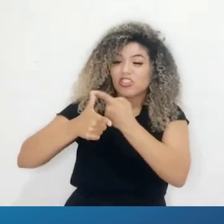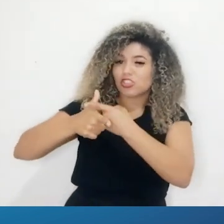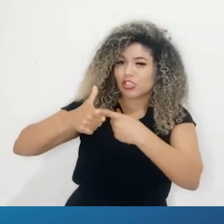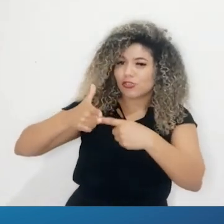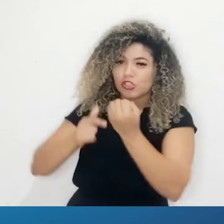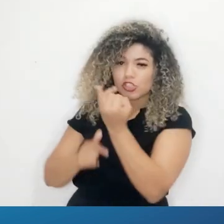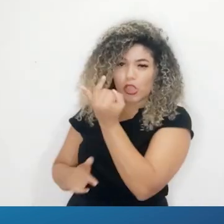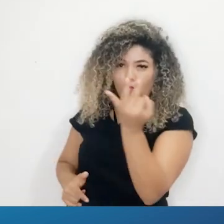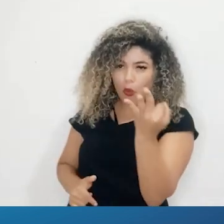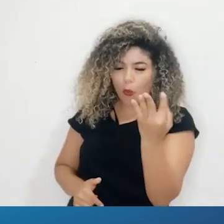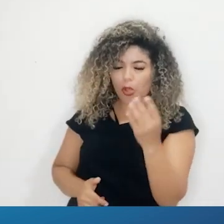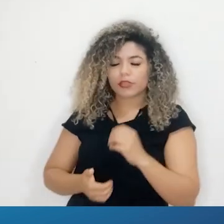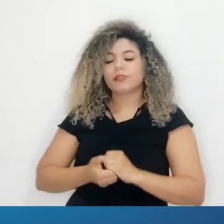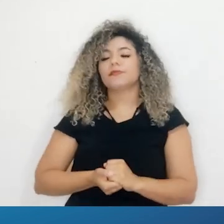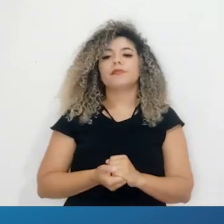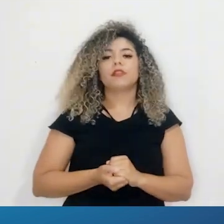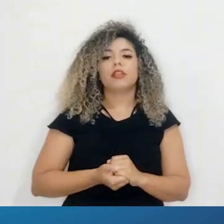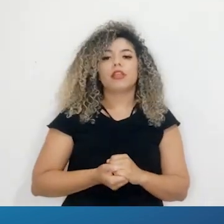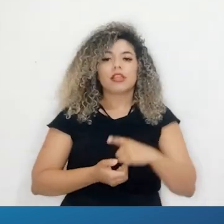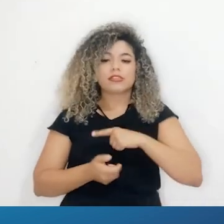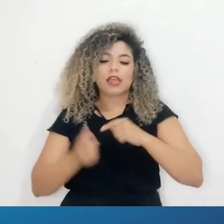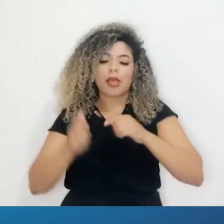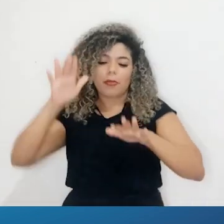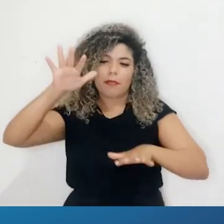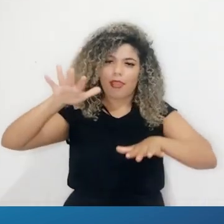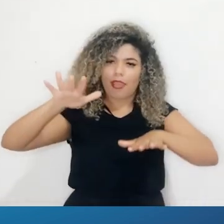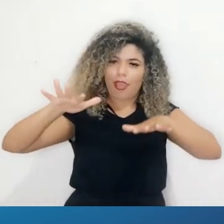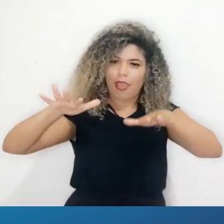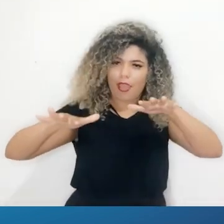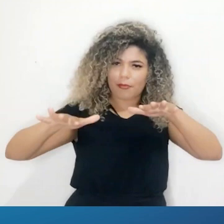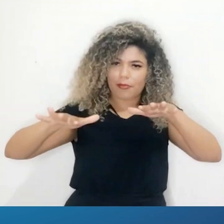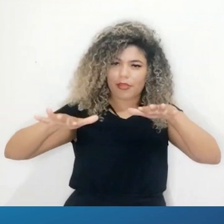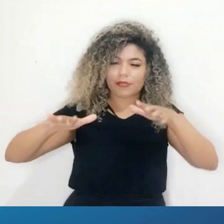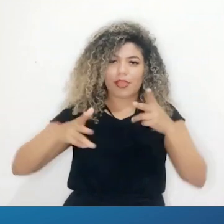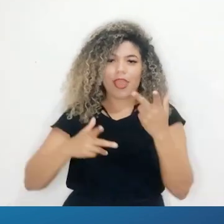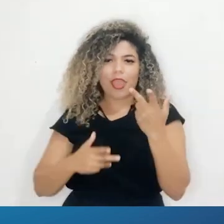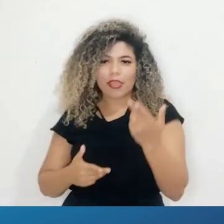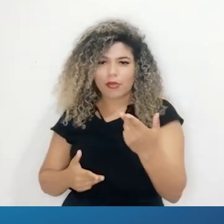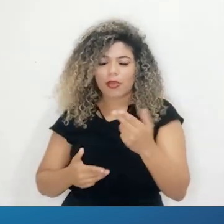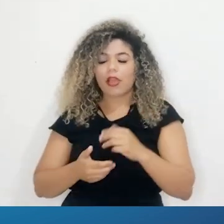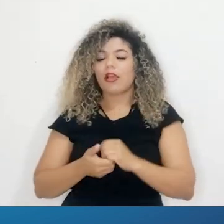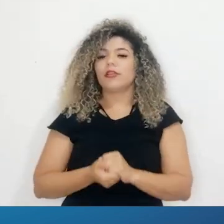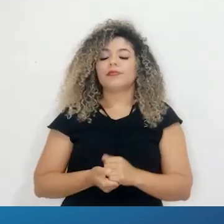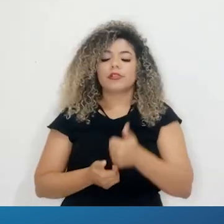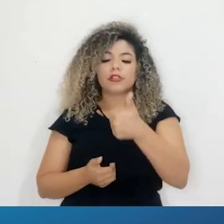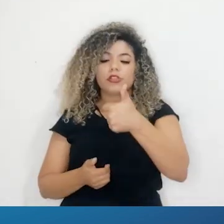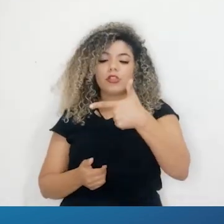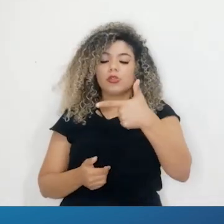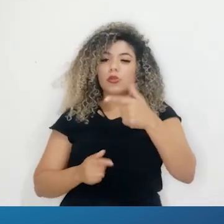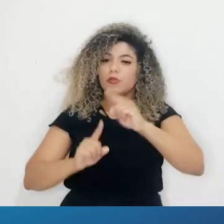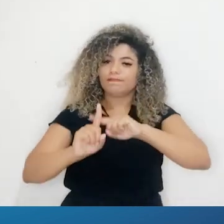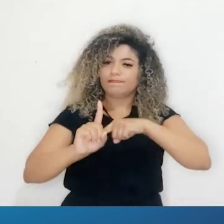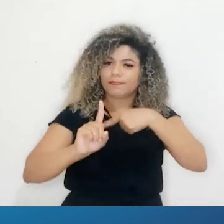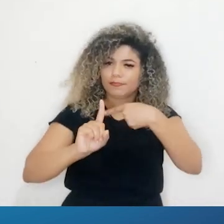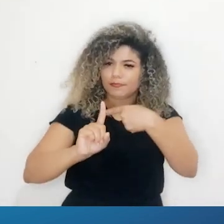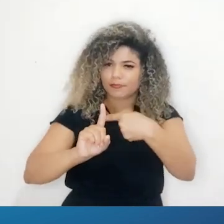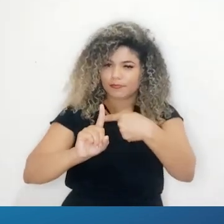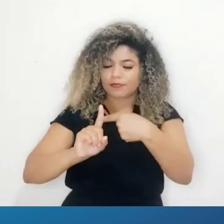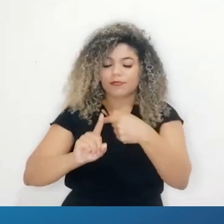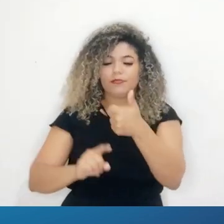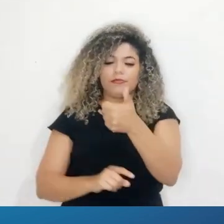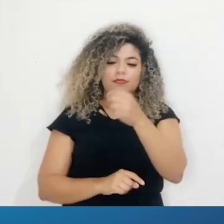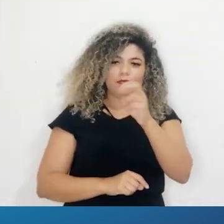elementos então teremos que a média é igual a 12